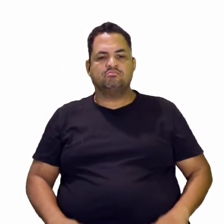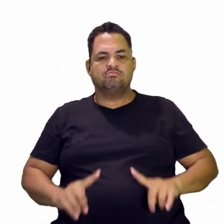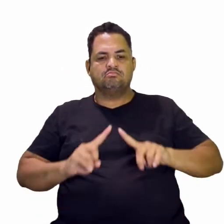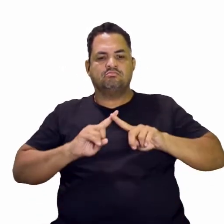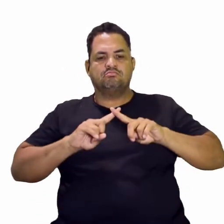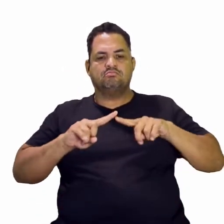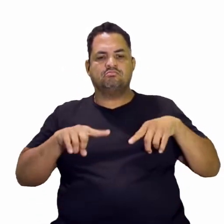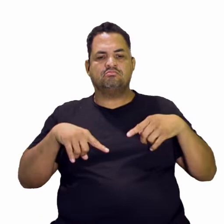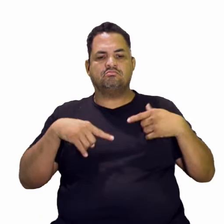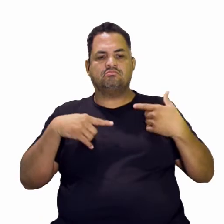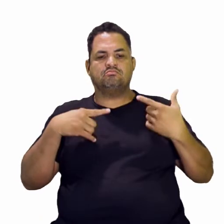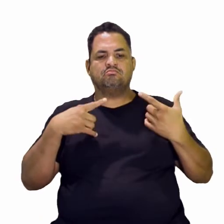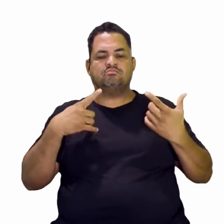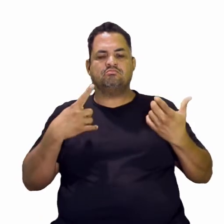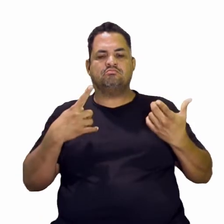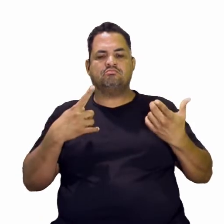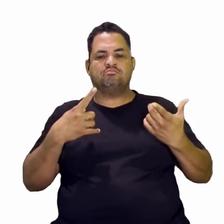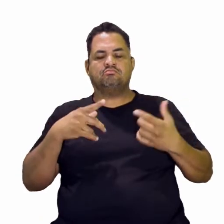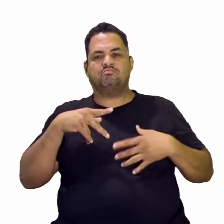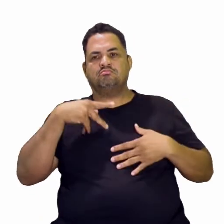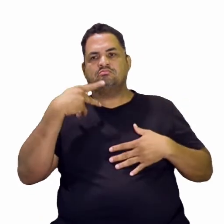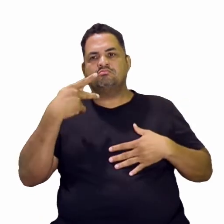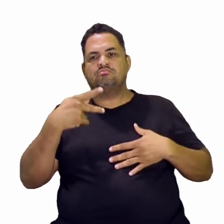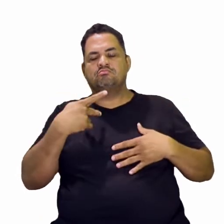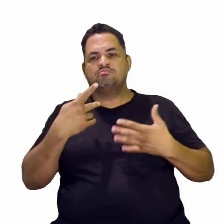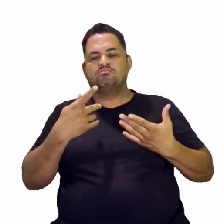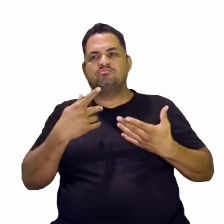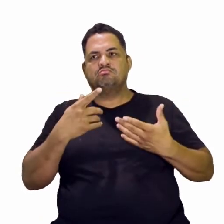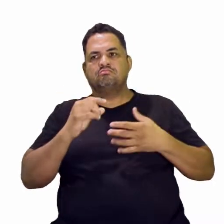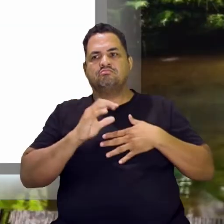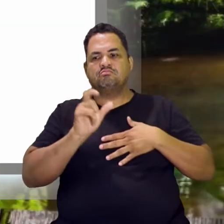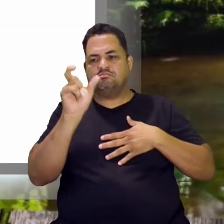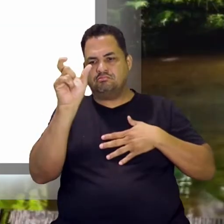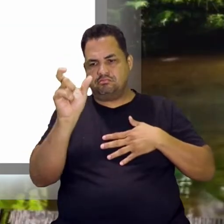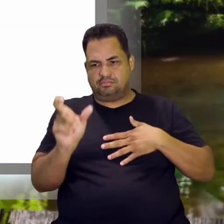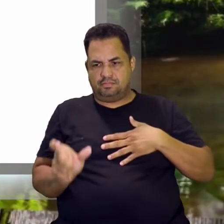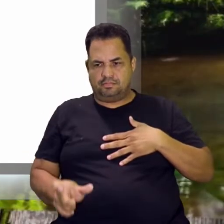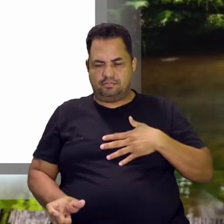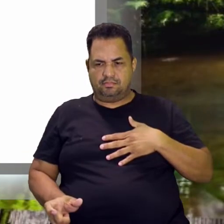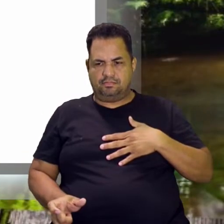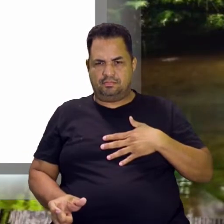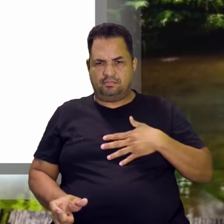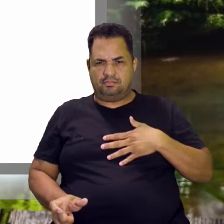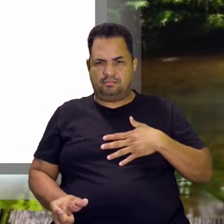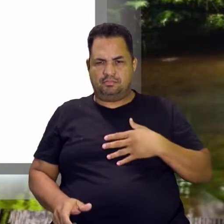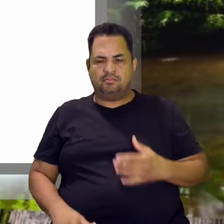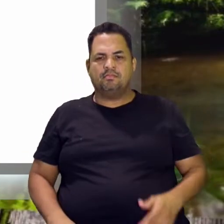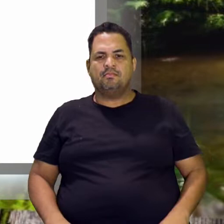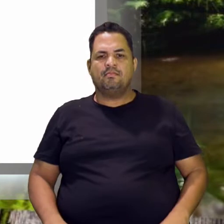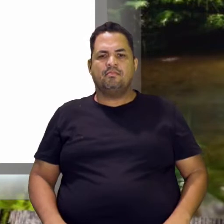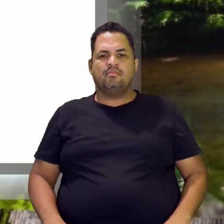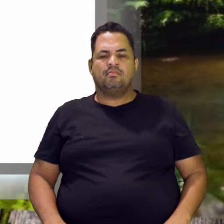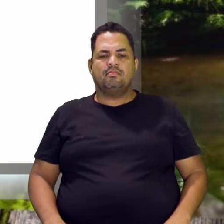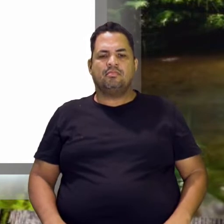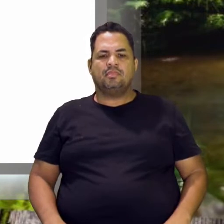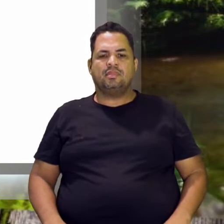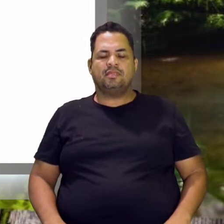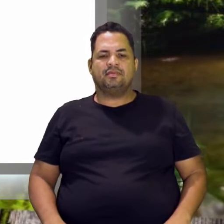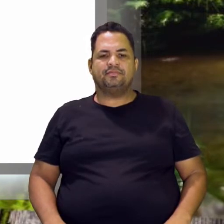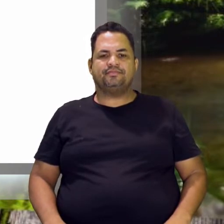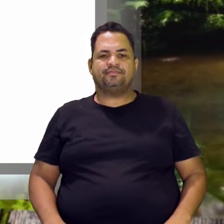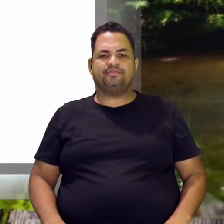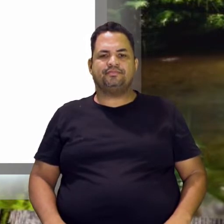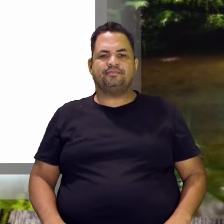Mas, professora, vamos dizer que o indivíduo, olha aqui para mim de novo, que o indivíduo, Deus me livre e